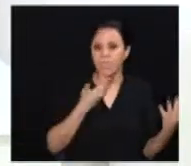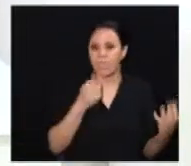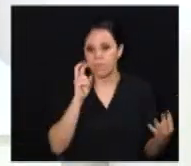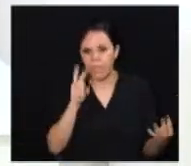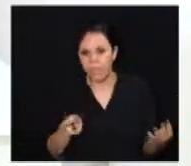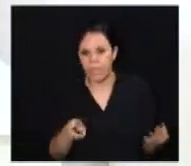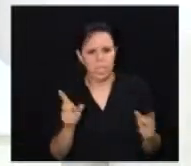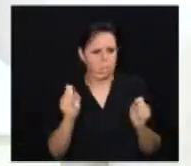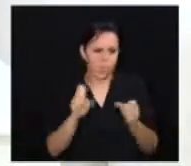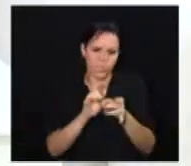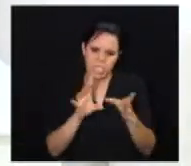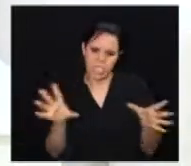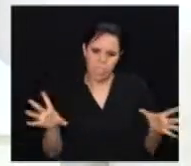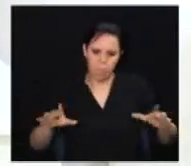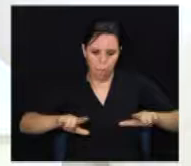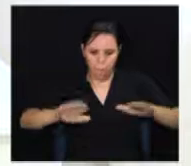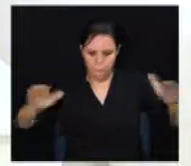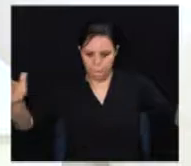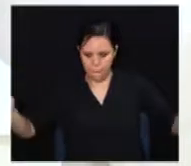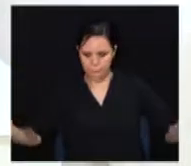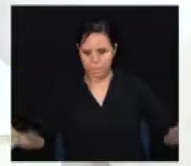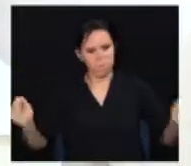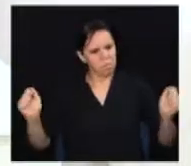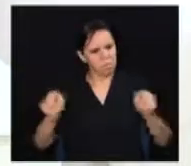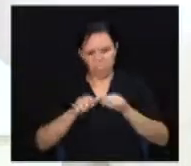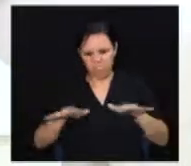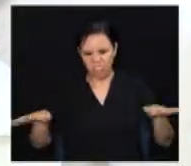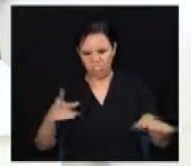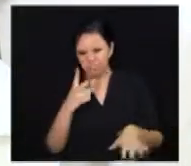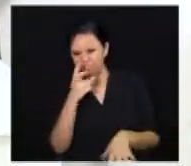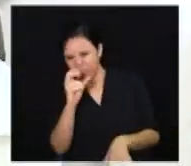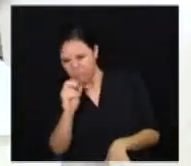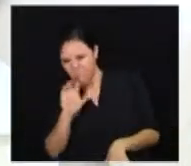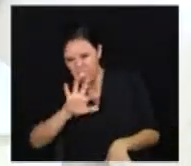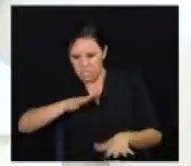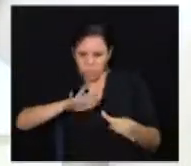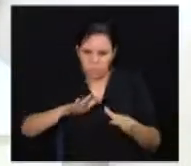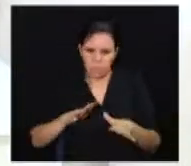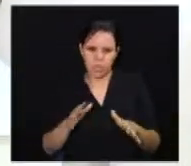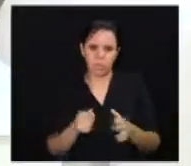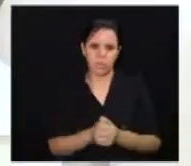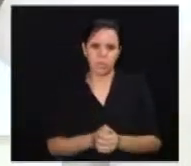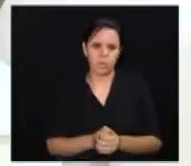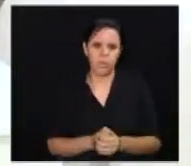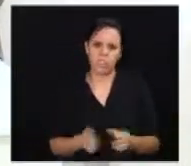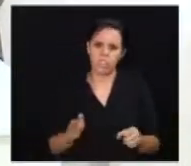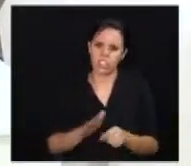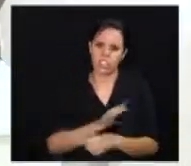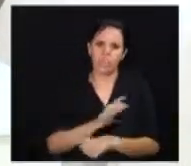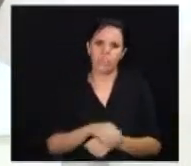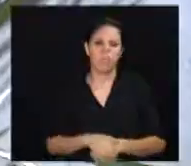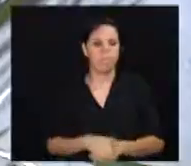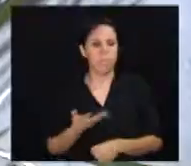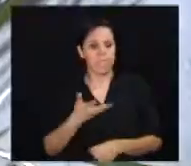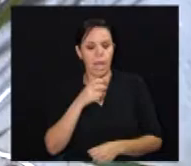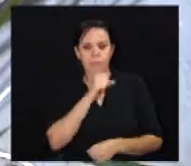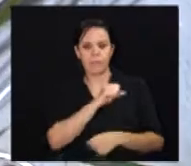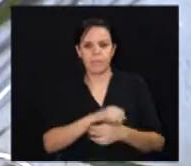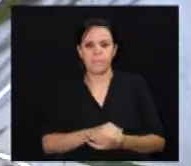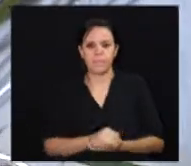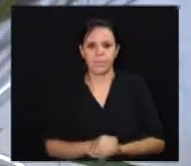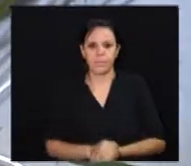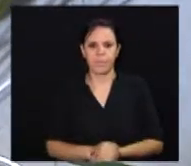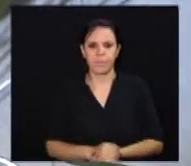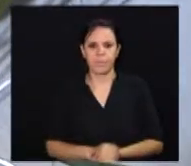pode fazer, se tiver uma mesa desse tamanho, você pode abrir 20 raviolis. E vai mais rápido fechou também, a folha inteira, vai muito mais rápido. É uma